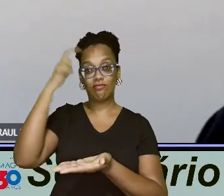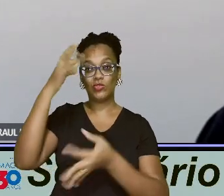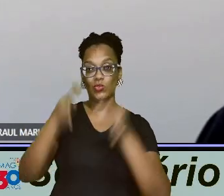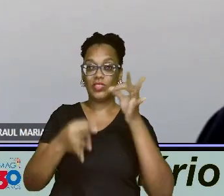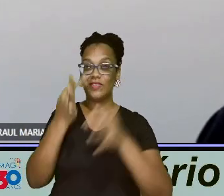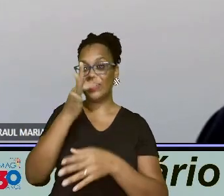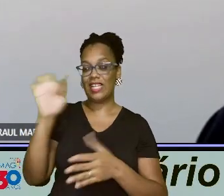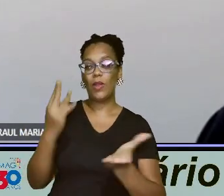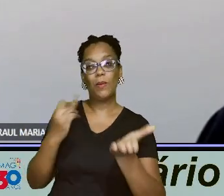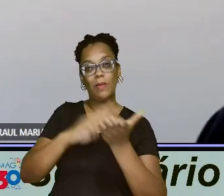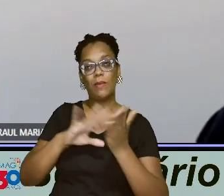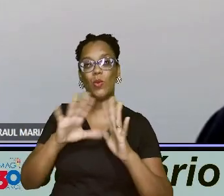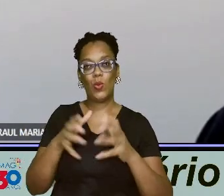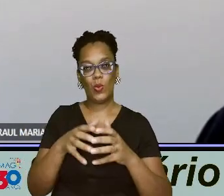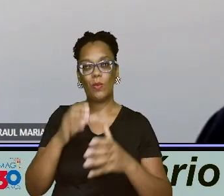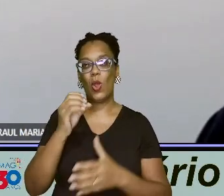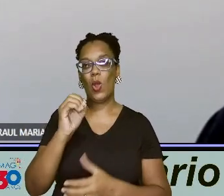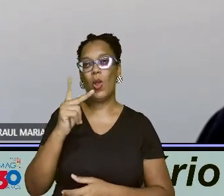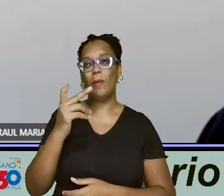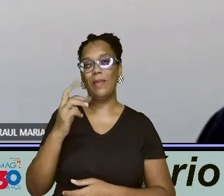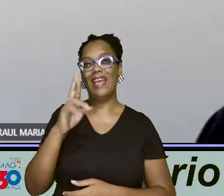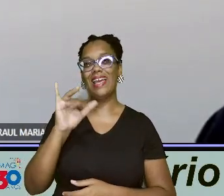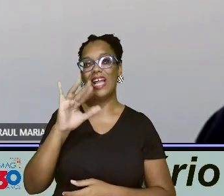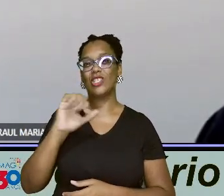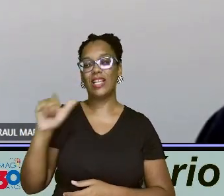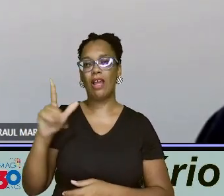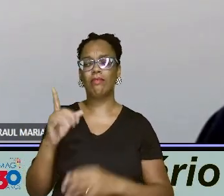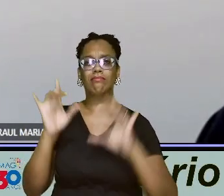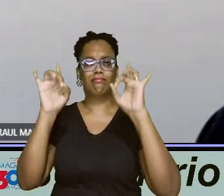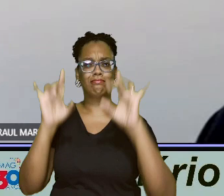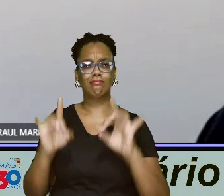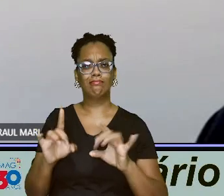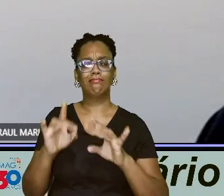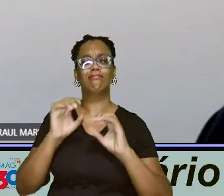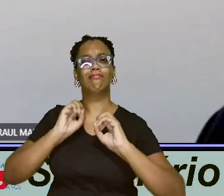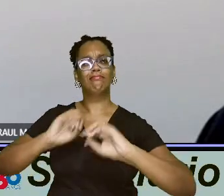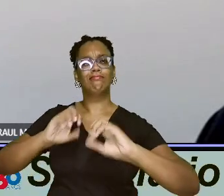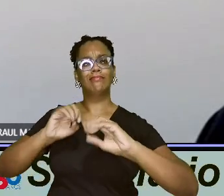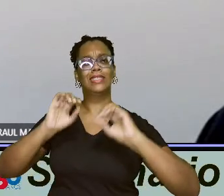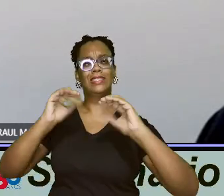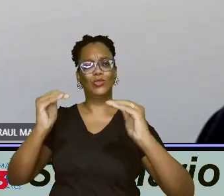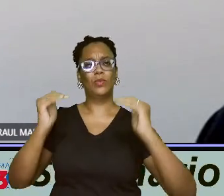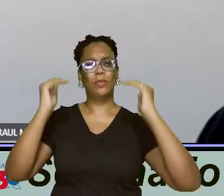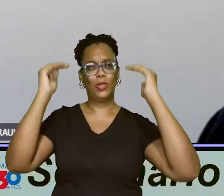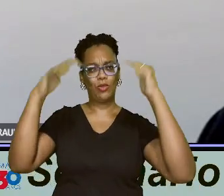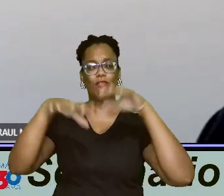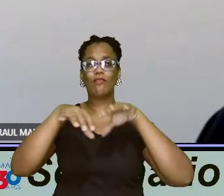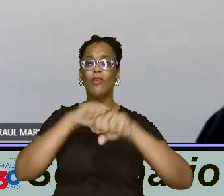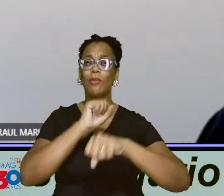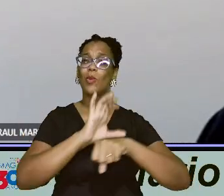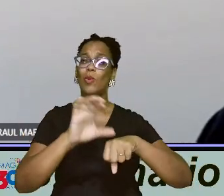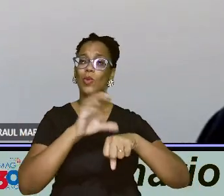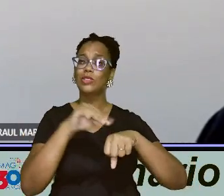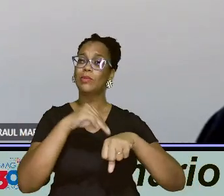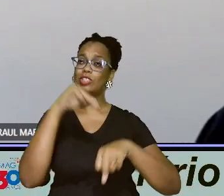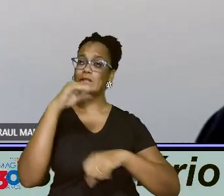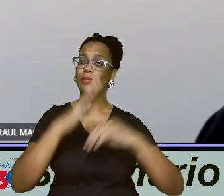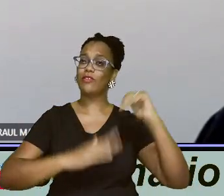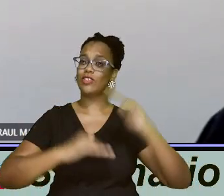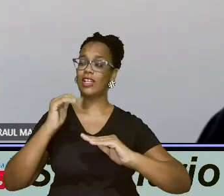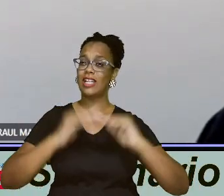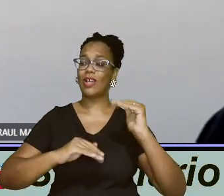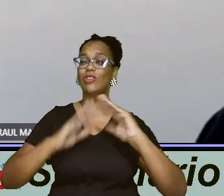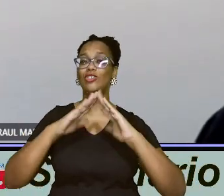operacional, especialista em docência no ensino superior e formadora no curso de mestrado profissional da Escola Nacional de Formação